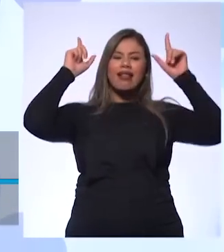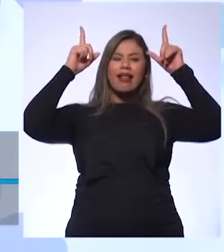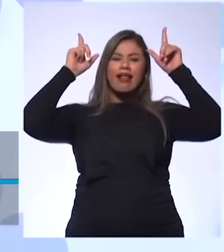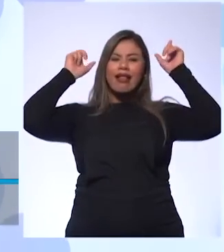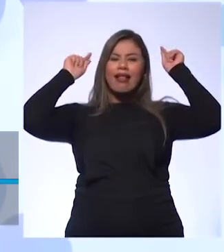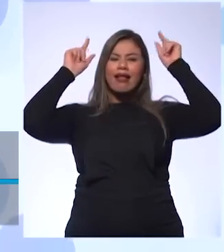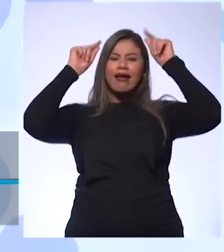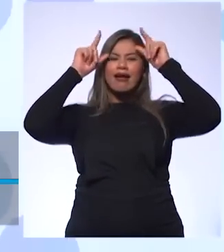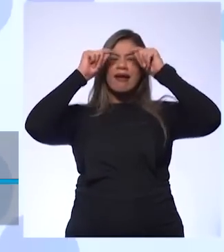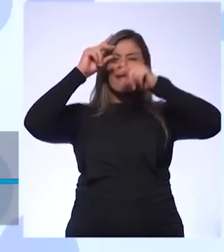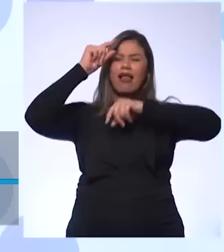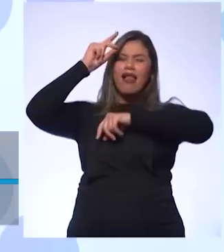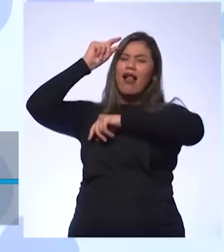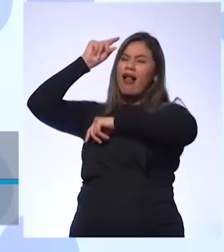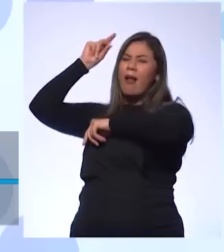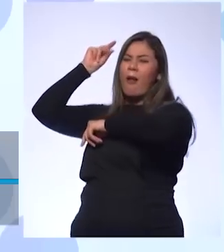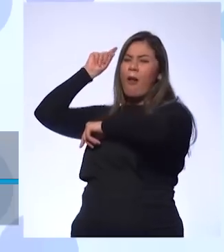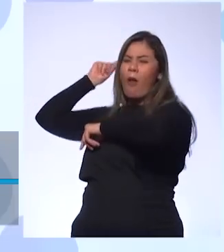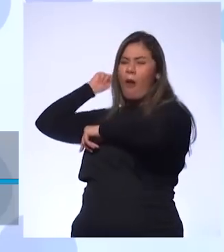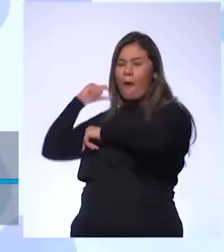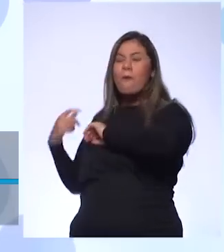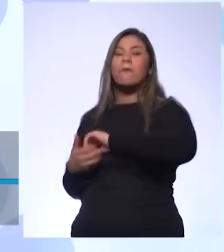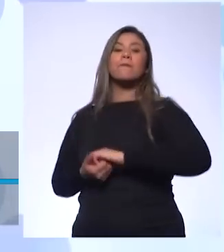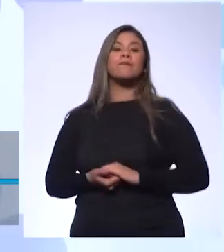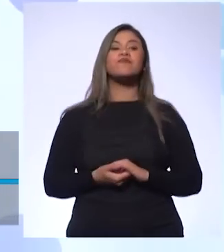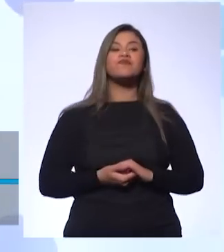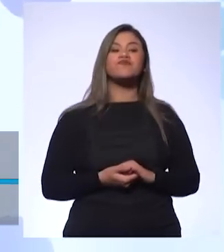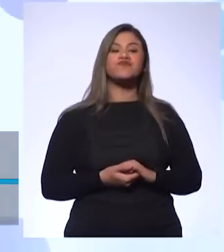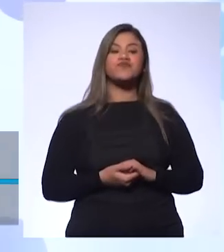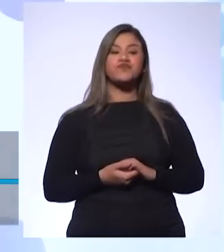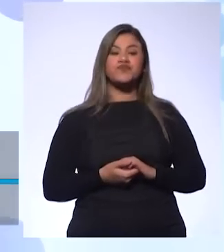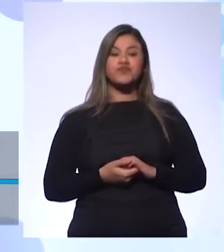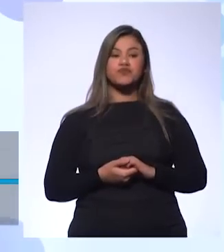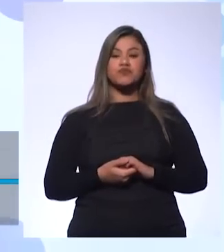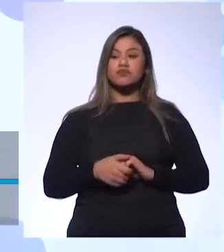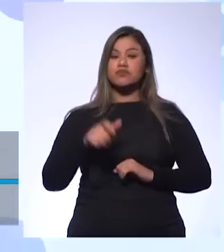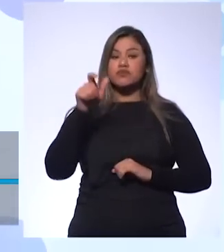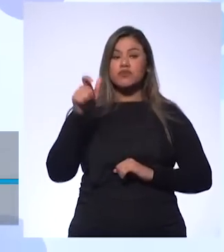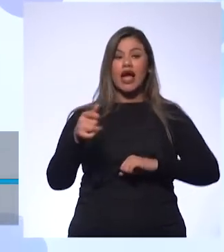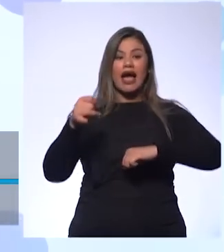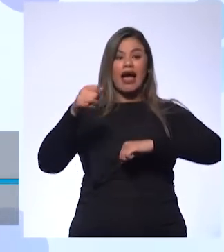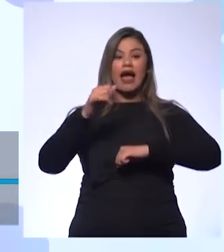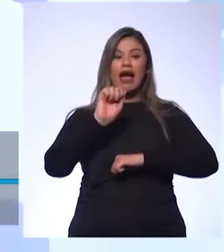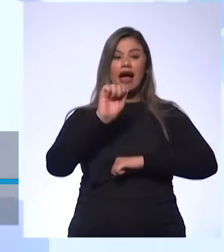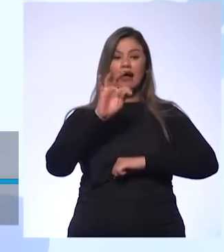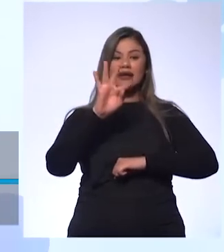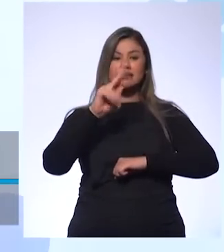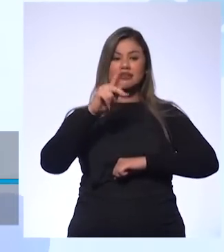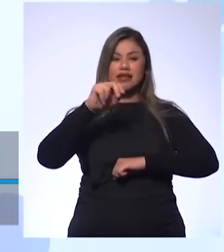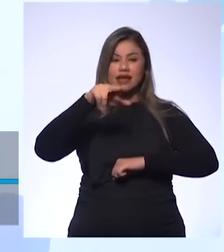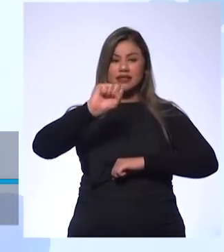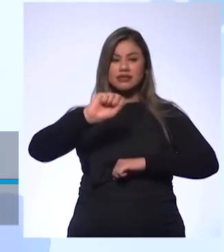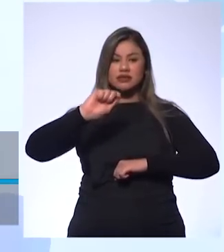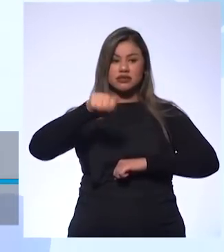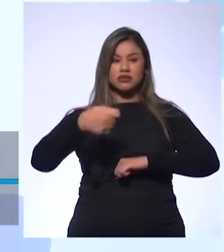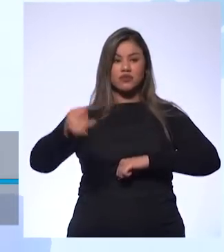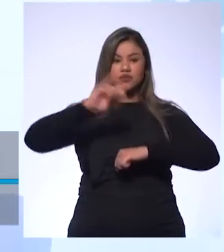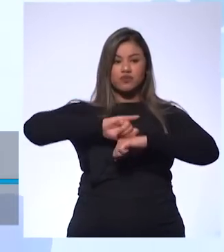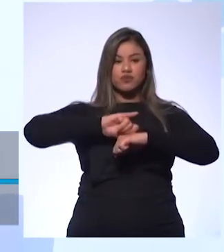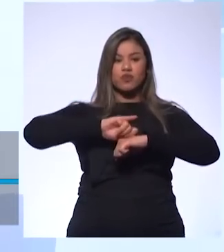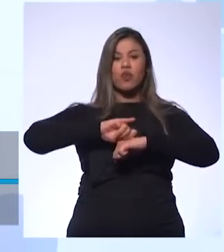atrás, história antiga mesmo. O cidadão ateniense era o homem, maior de